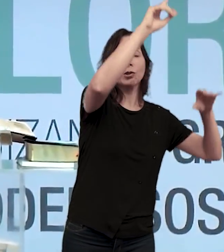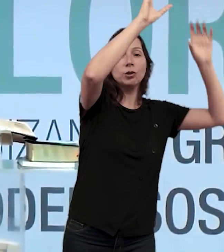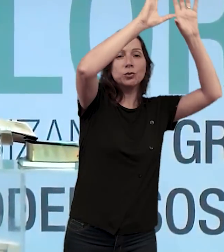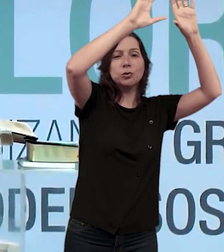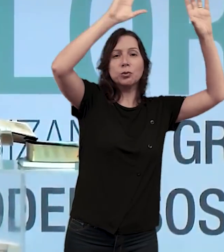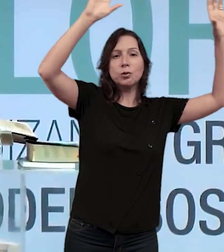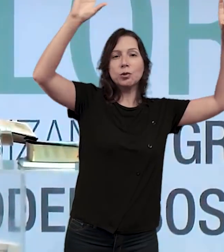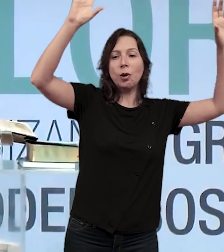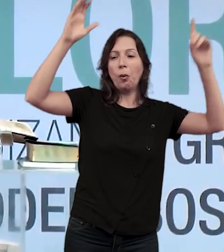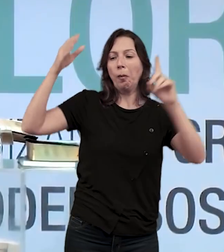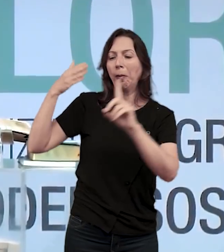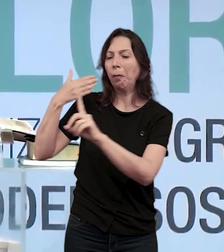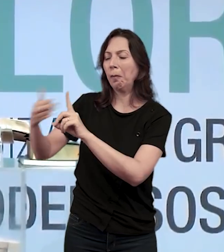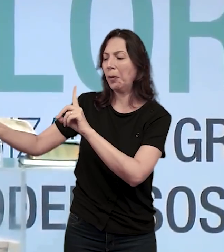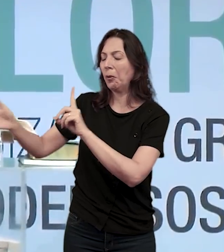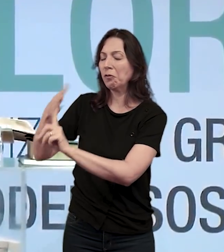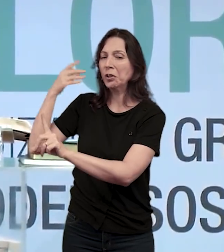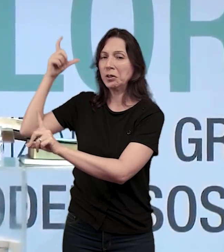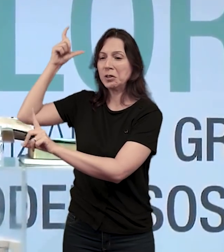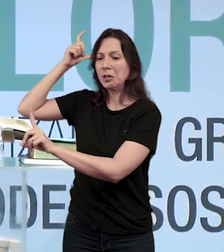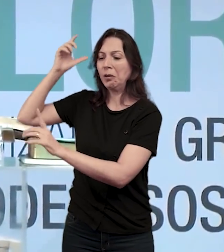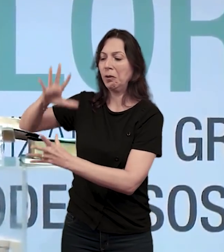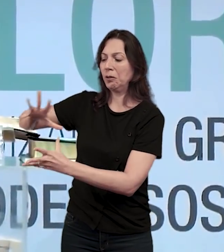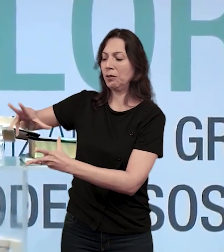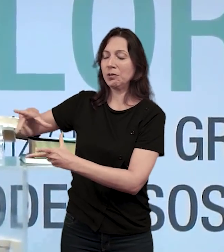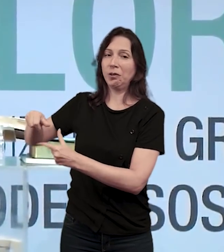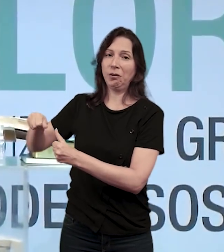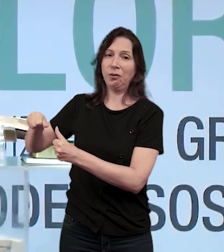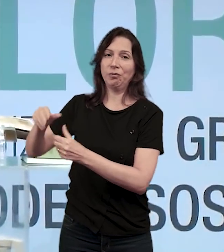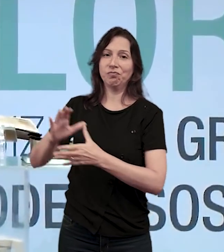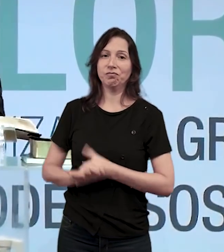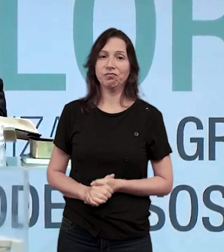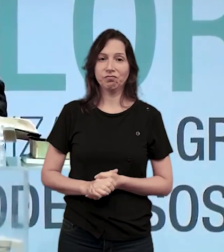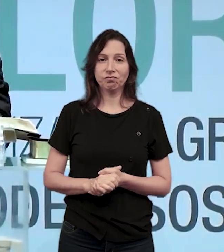céu para a bofetada de Satanás na terra.